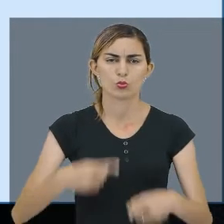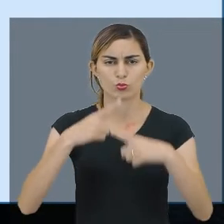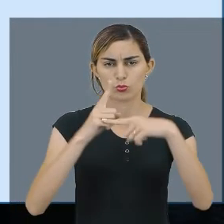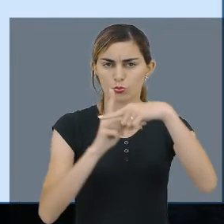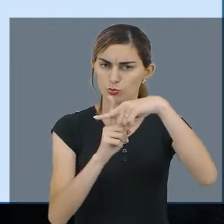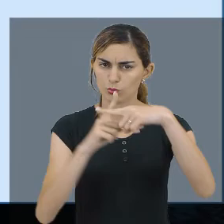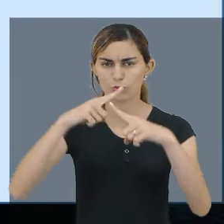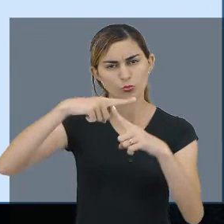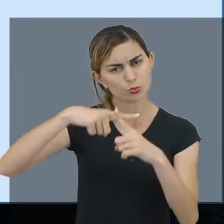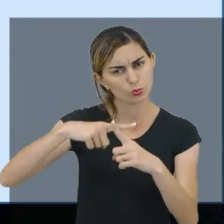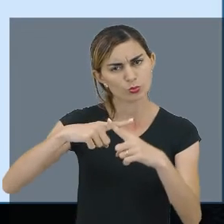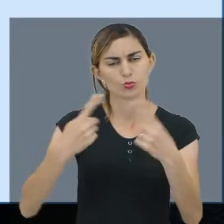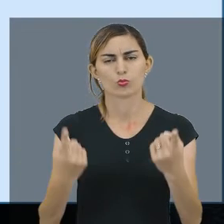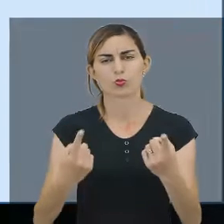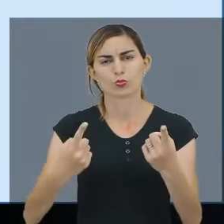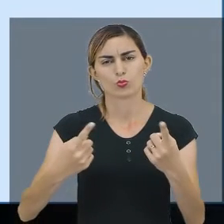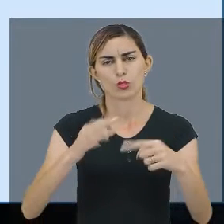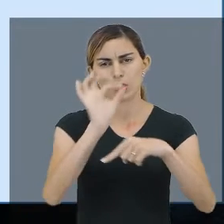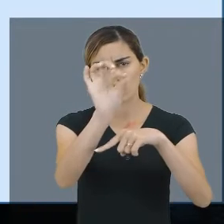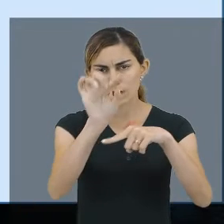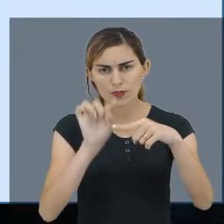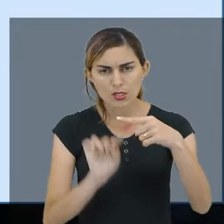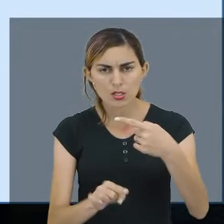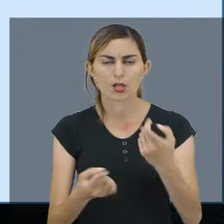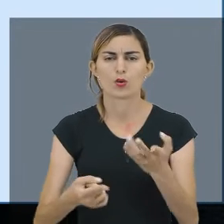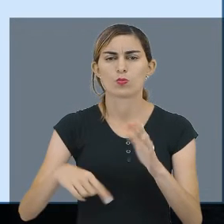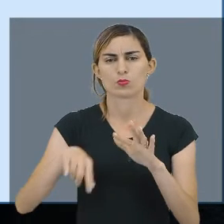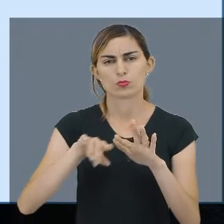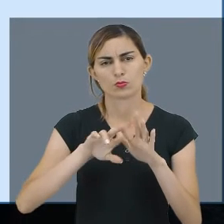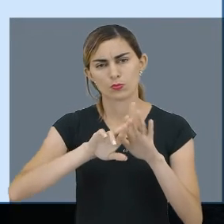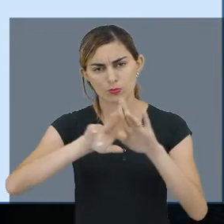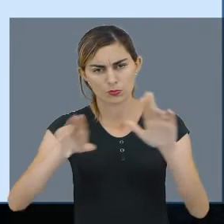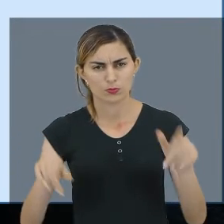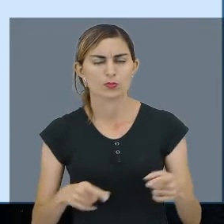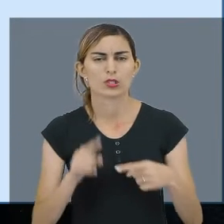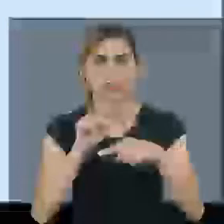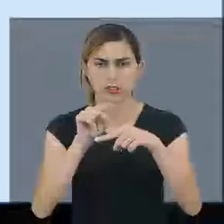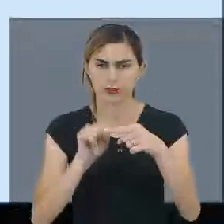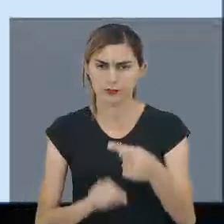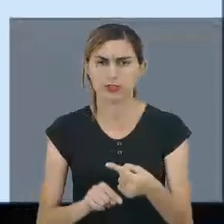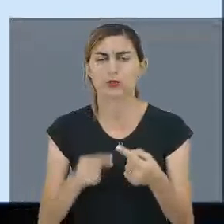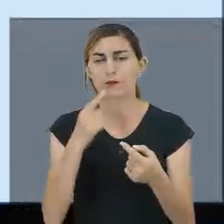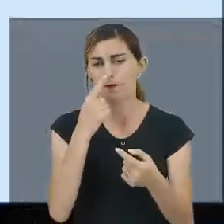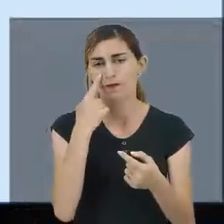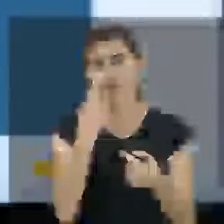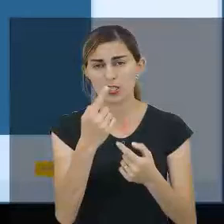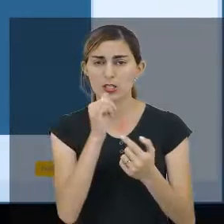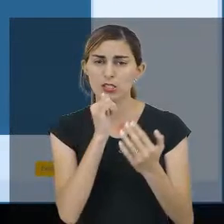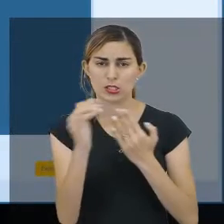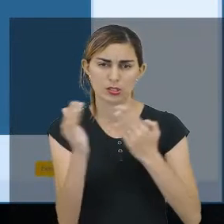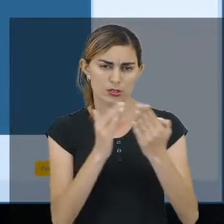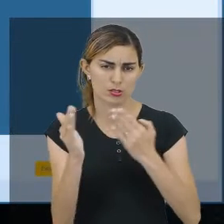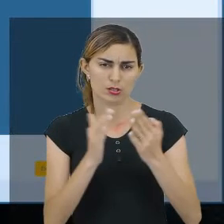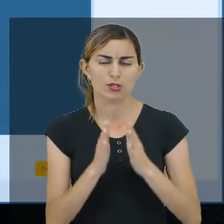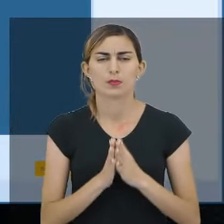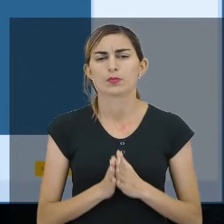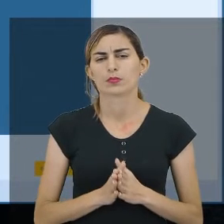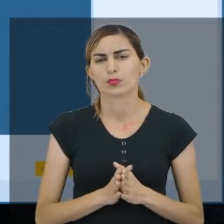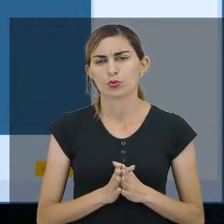subtração, multiplicação e divisão, além do resto da divisão inteira. Vamos ver um exemplo aqui do Portugal